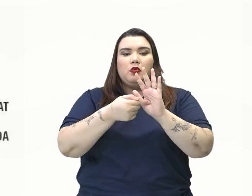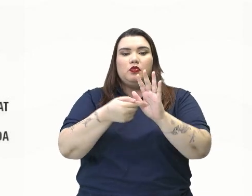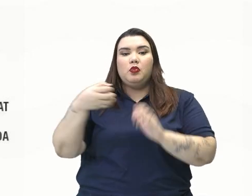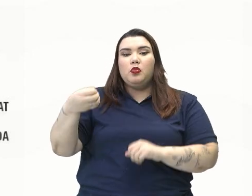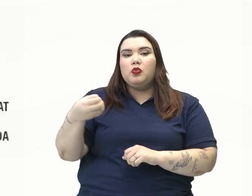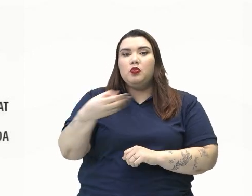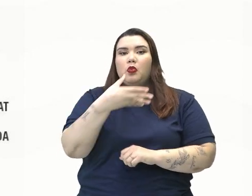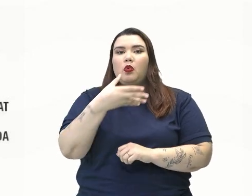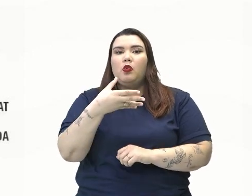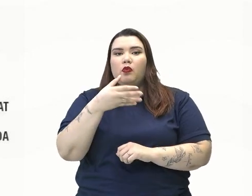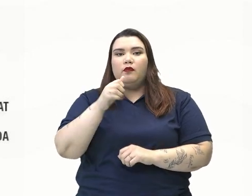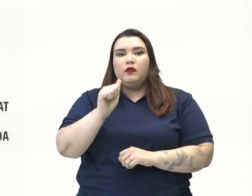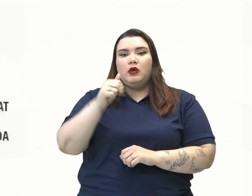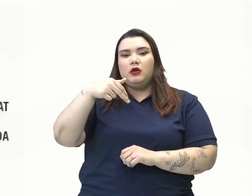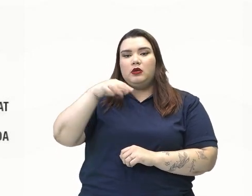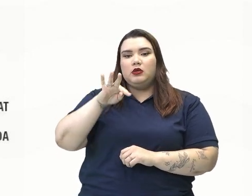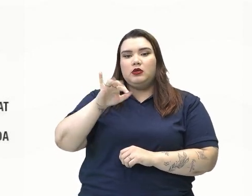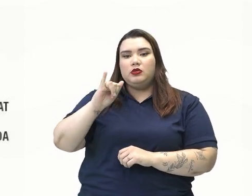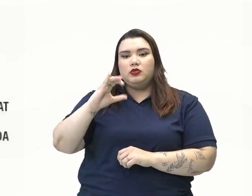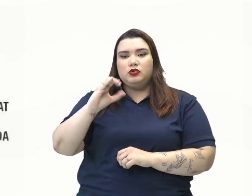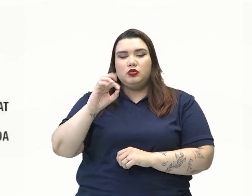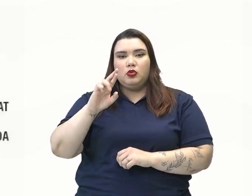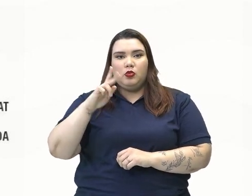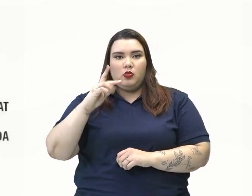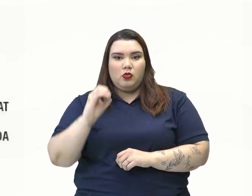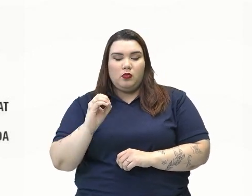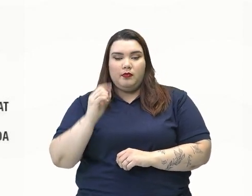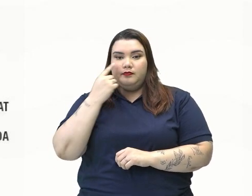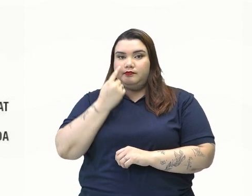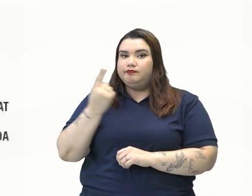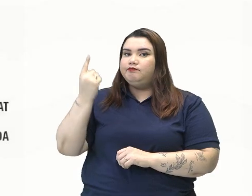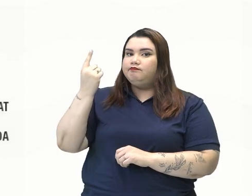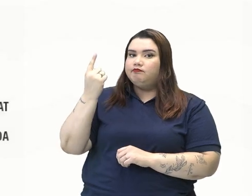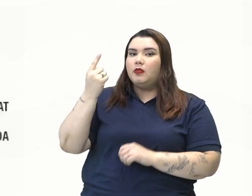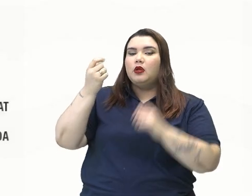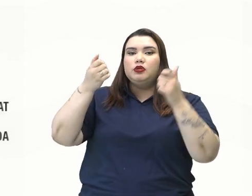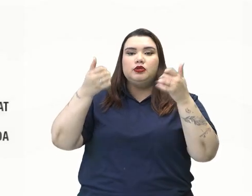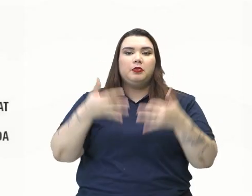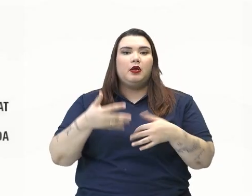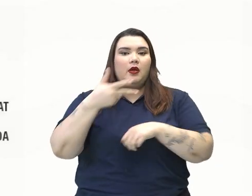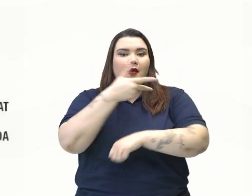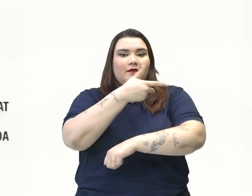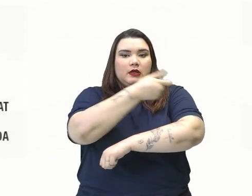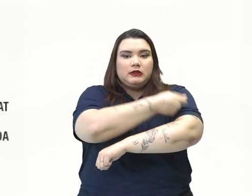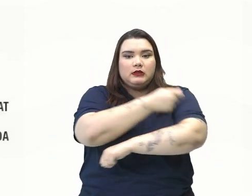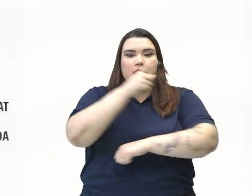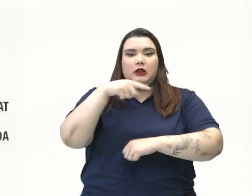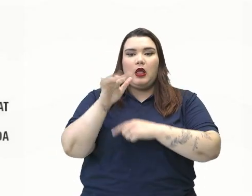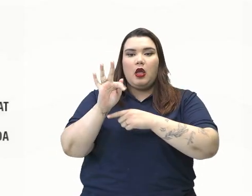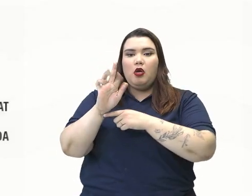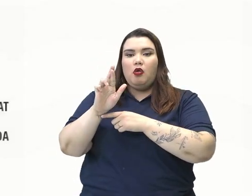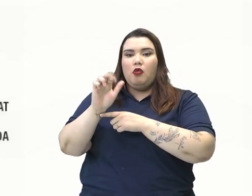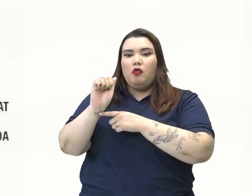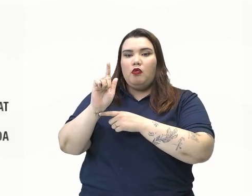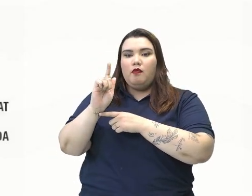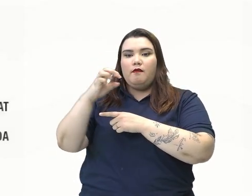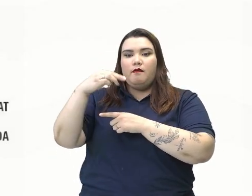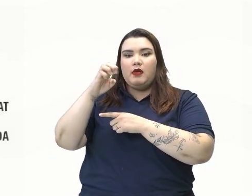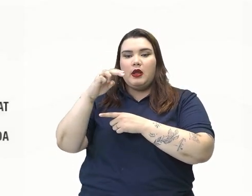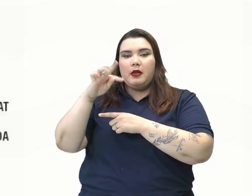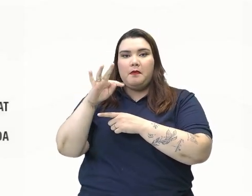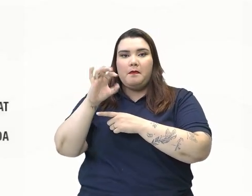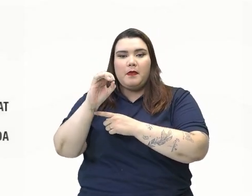novo anticorpo, certo? Uma vacina ela vai ser o fragmento minúsculo, enfraquecido e não perigoso